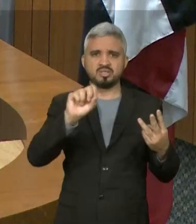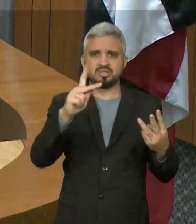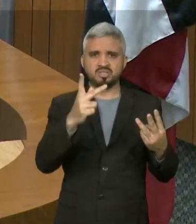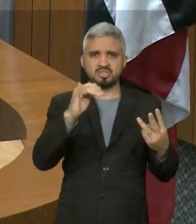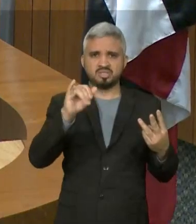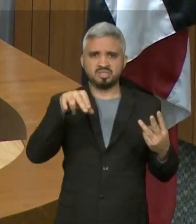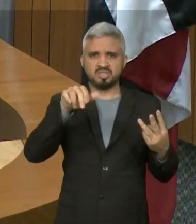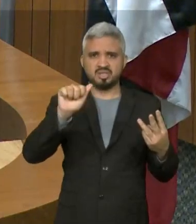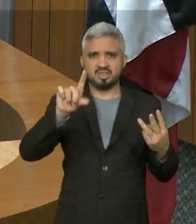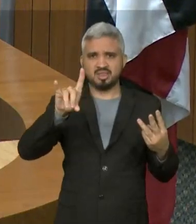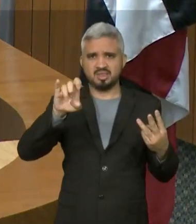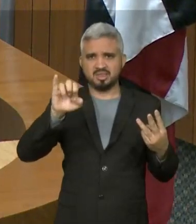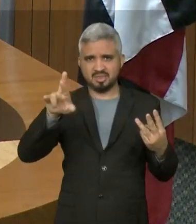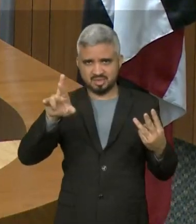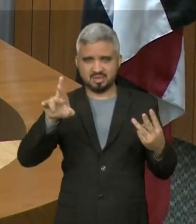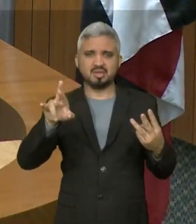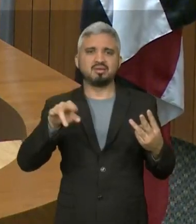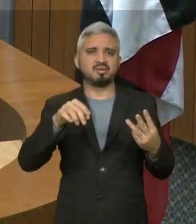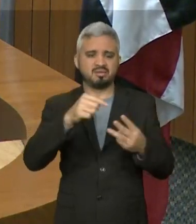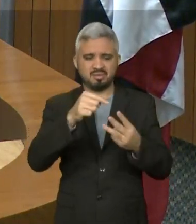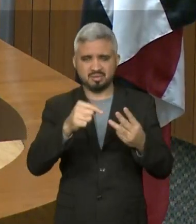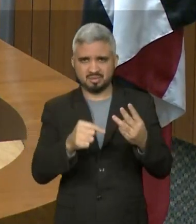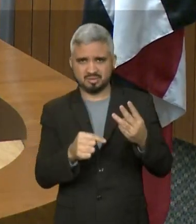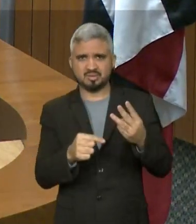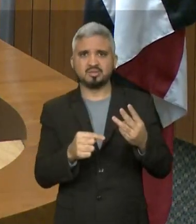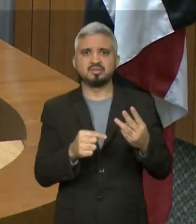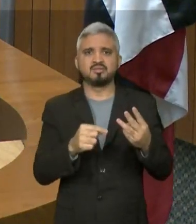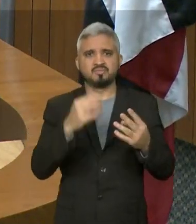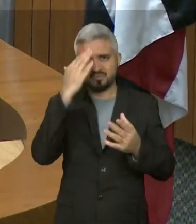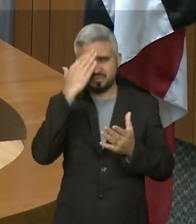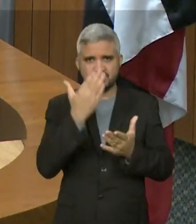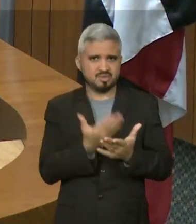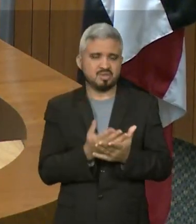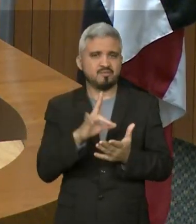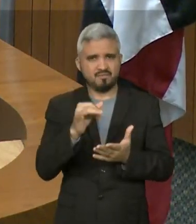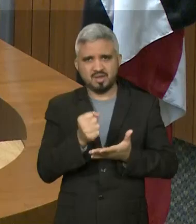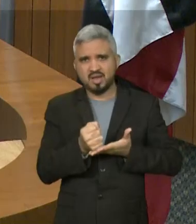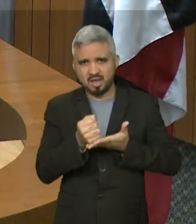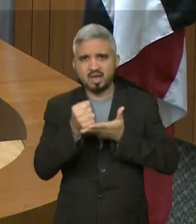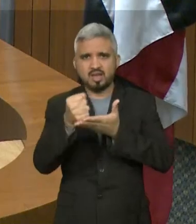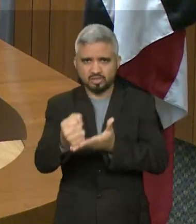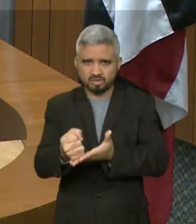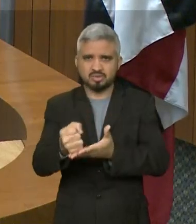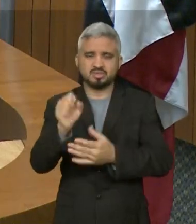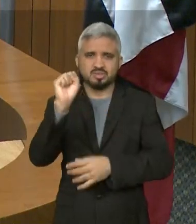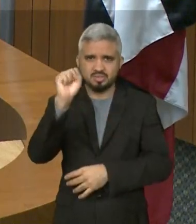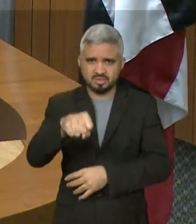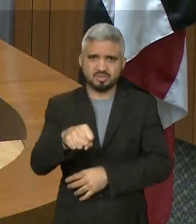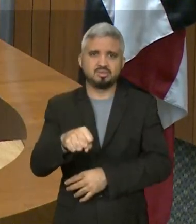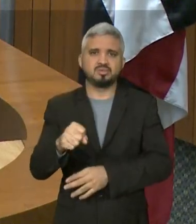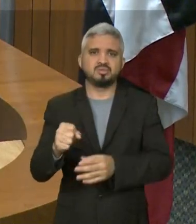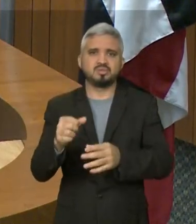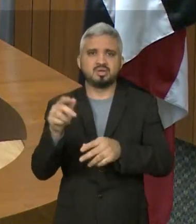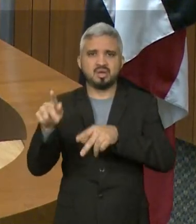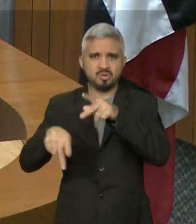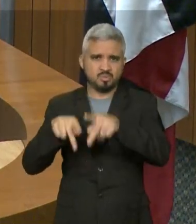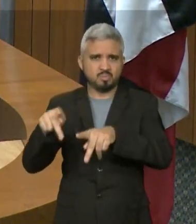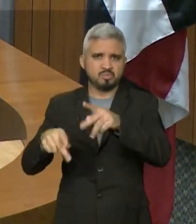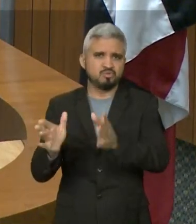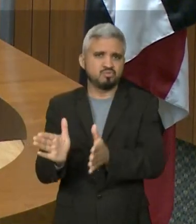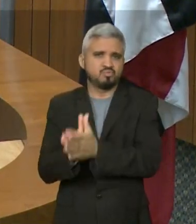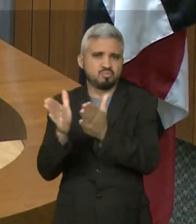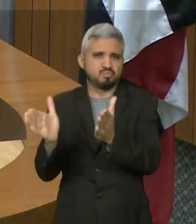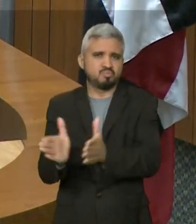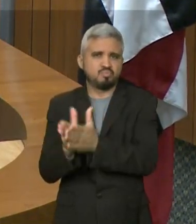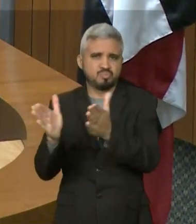ares e ares bons para a população timonense, aqueles mais humildes que precisam de uma boa administração,